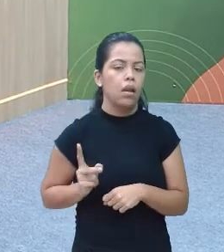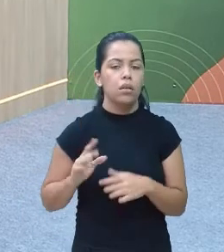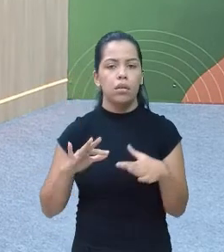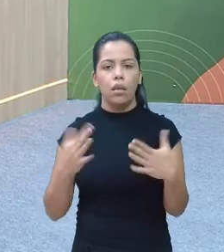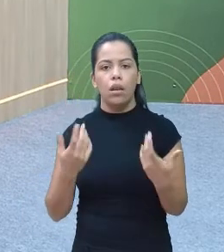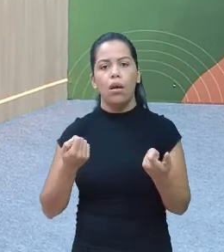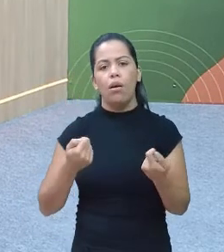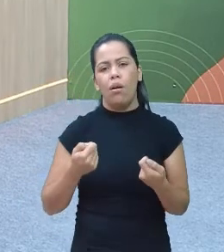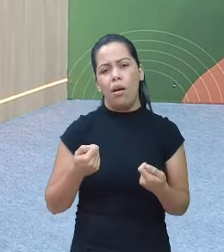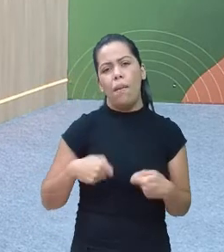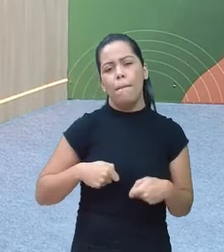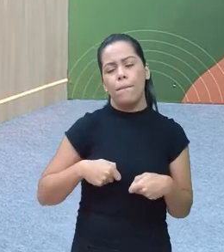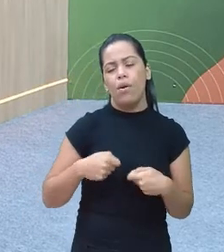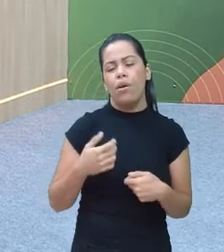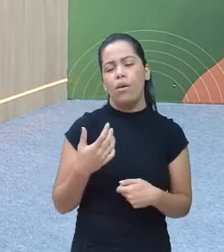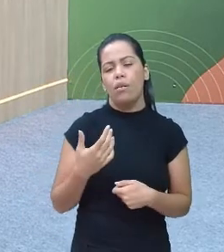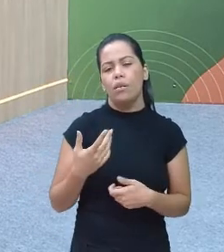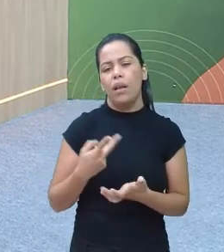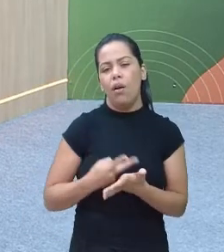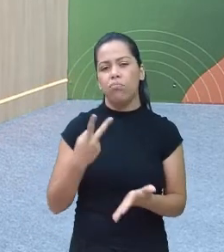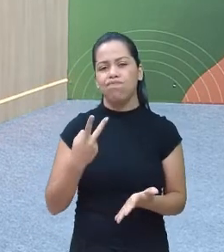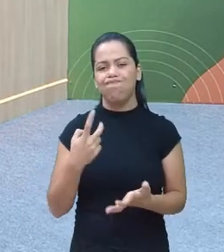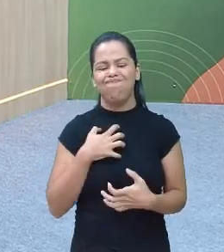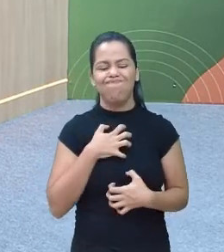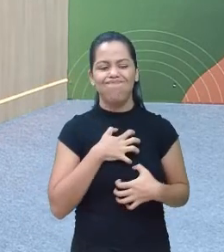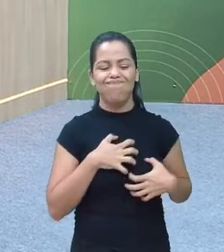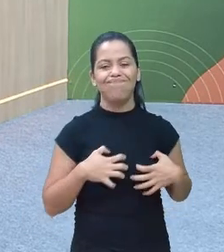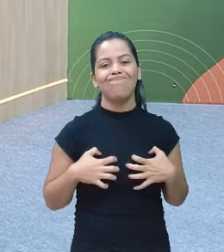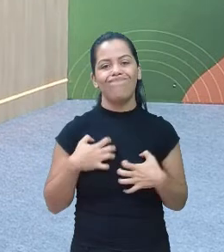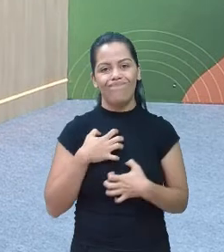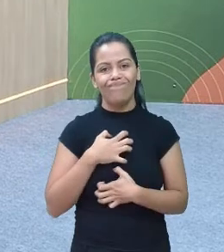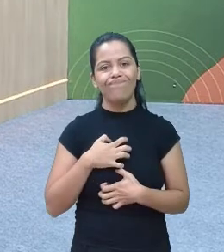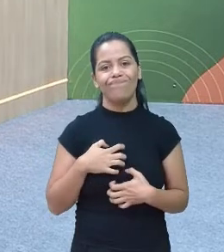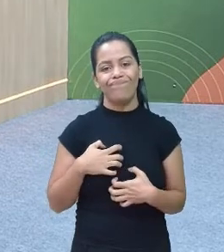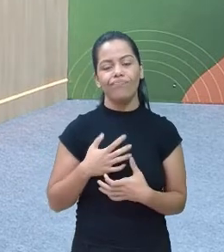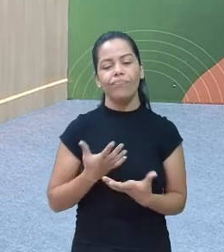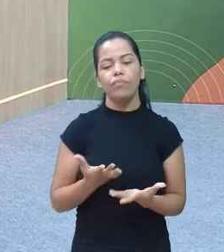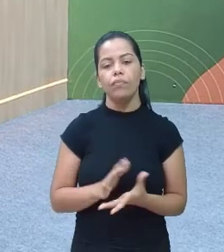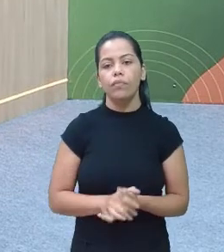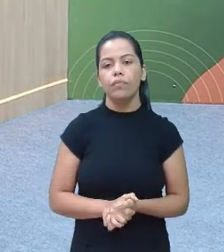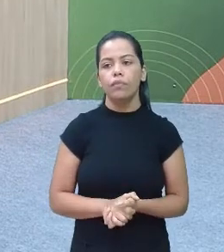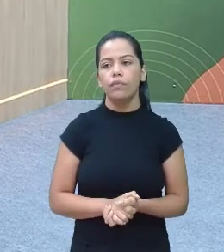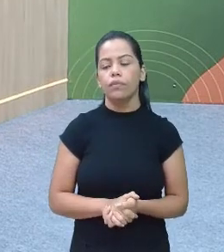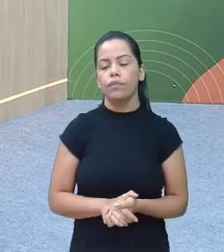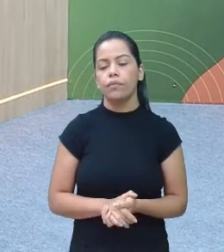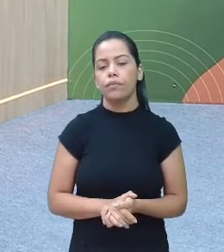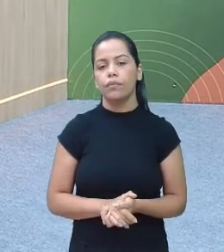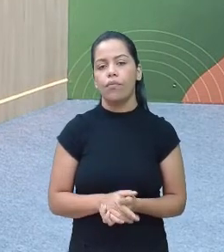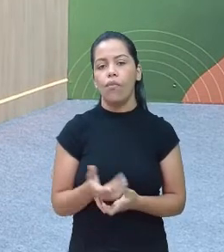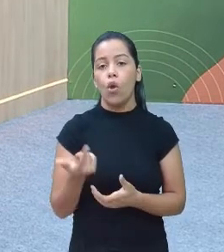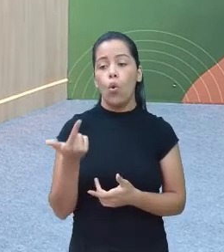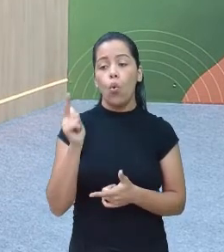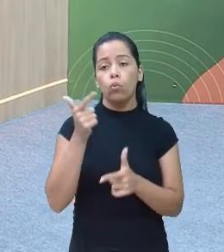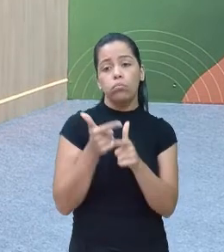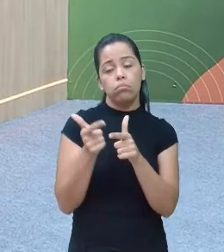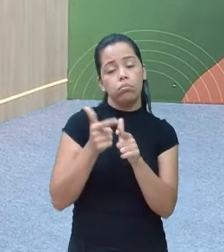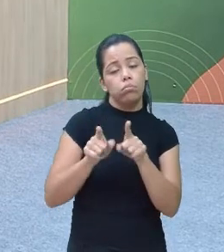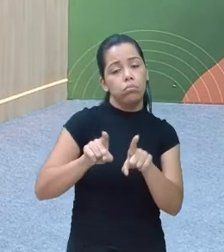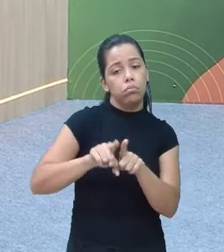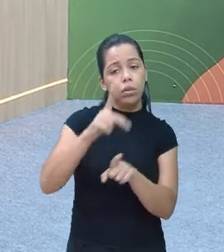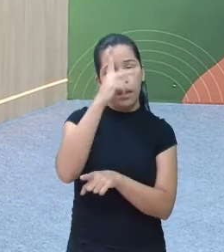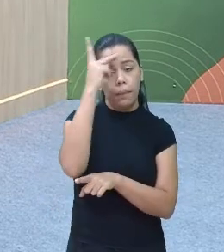utiliza essas redes sociais. E o problema também de quem é influencer, e esse problema